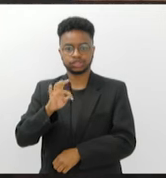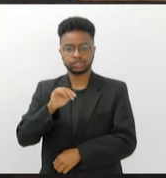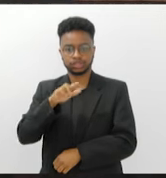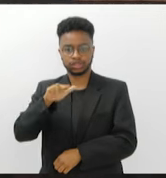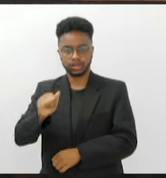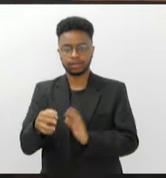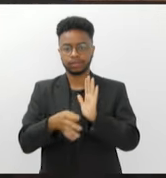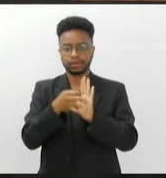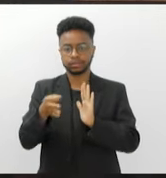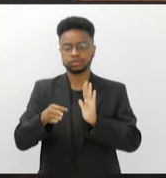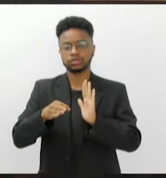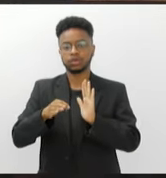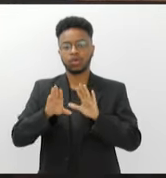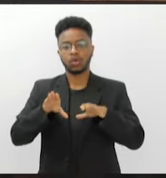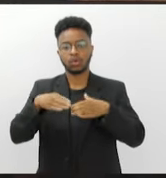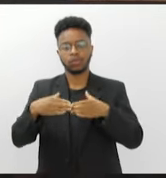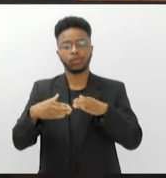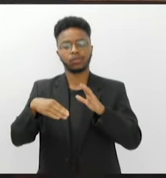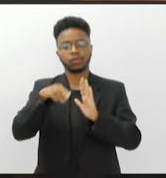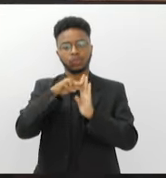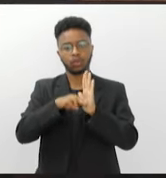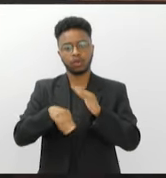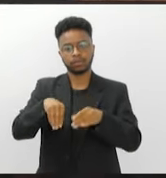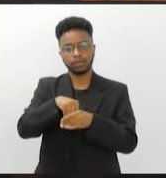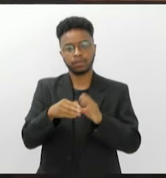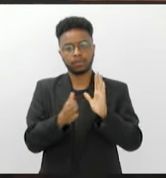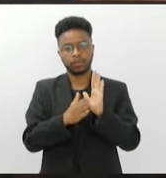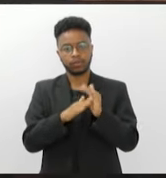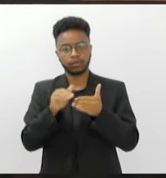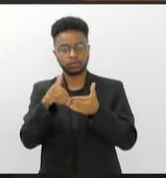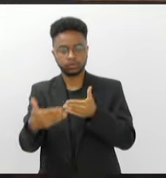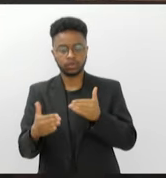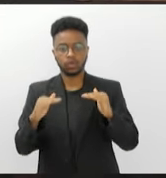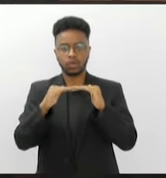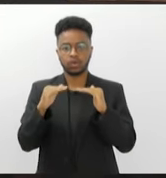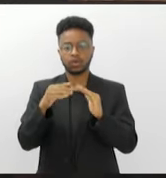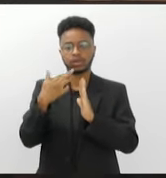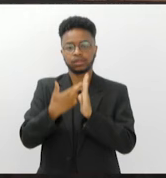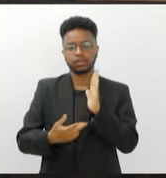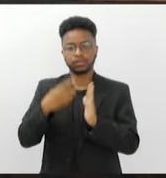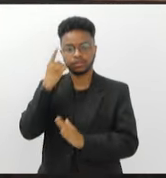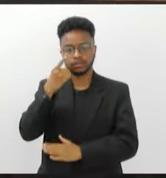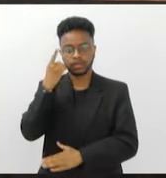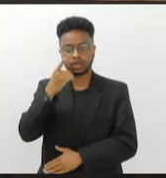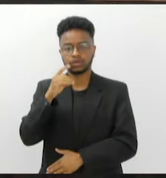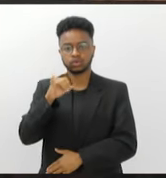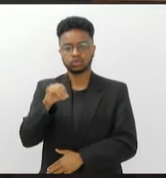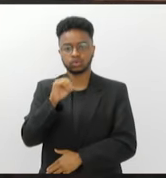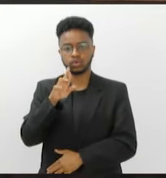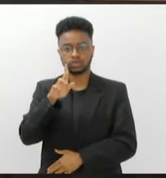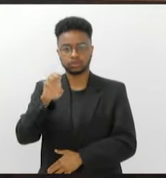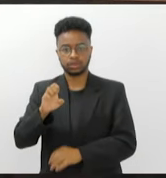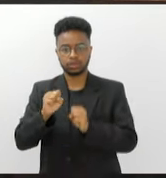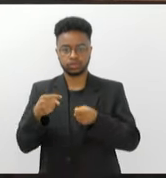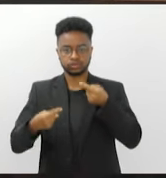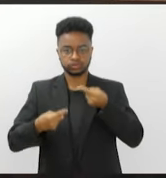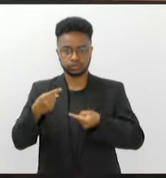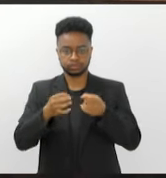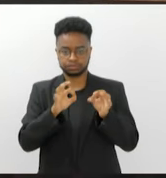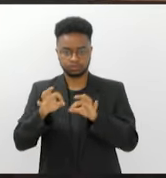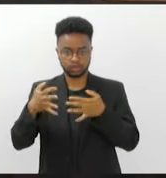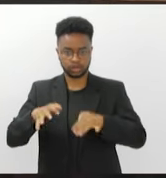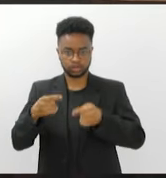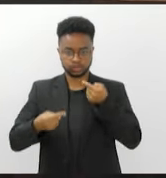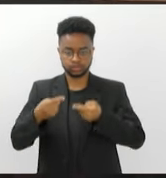Normas Internas e Proposições Externas favorável. Relatoria do deputado Jorge Felipe Neto. Em discussão, não havendo quem queira